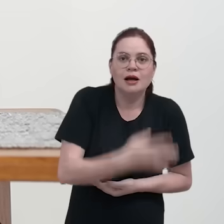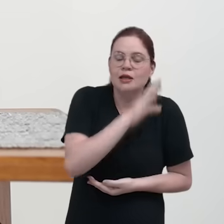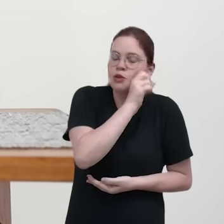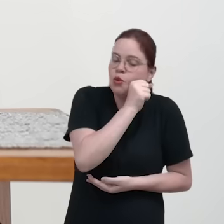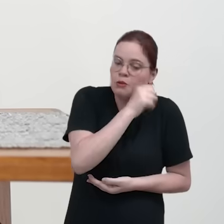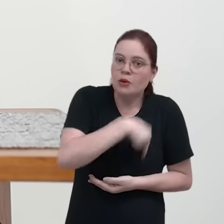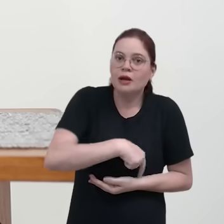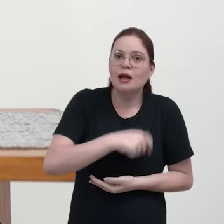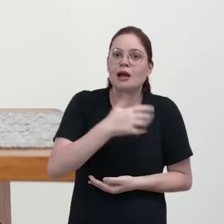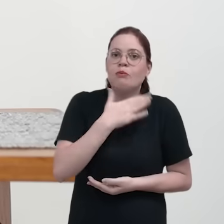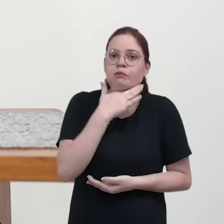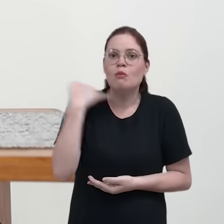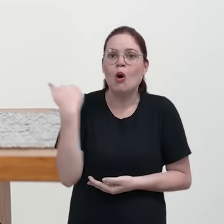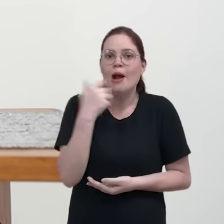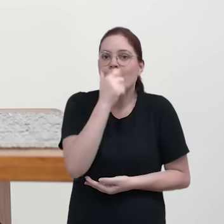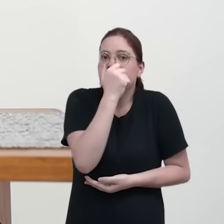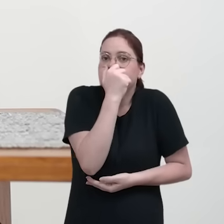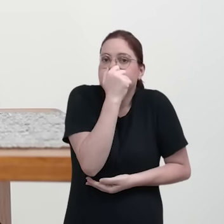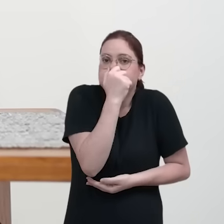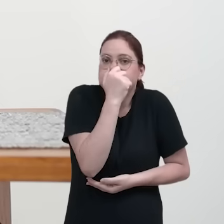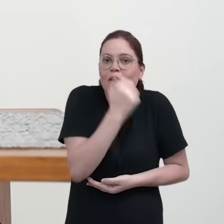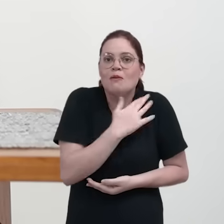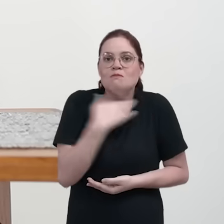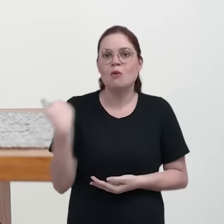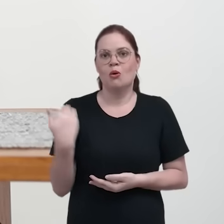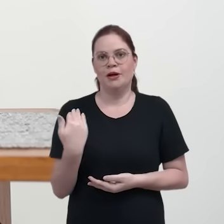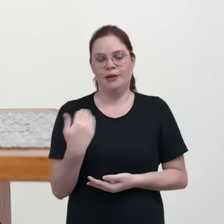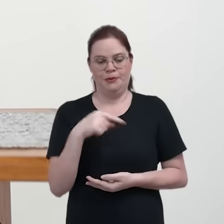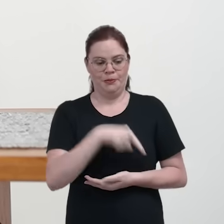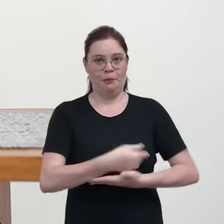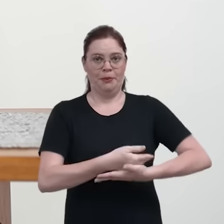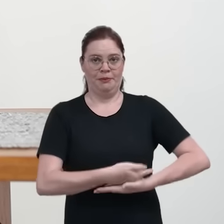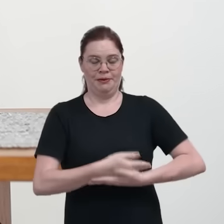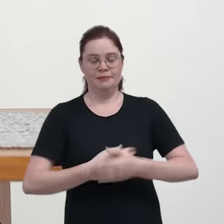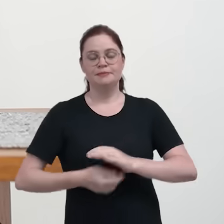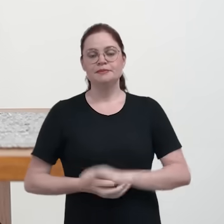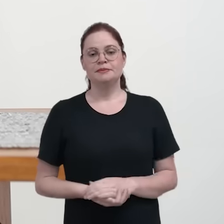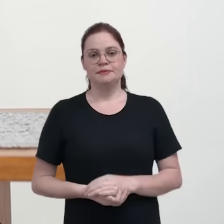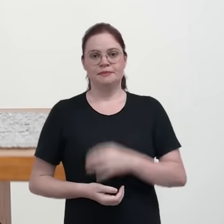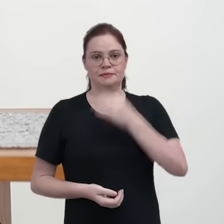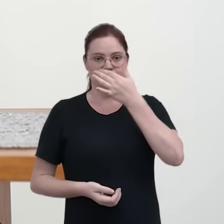o que ocorreu que ele veio a falecer.